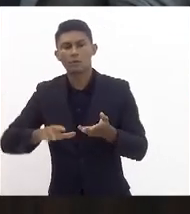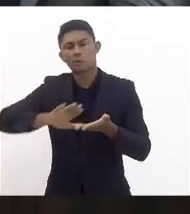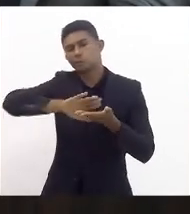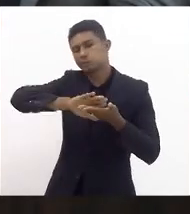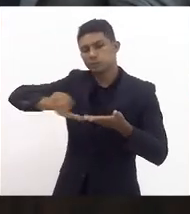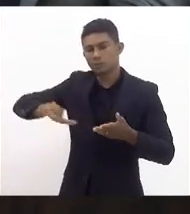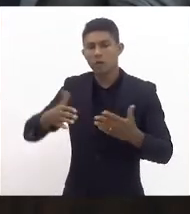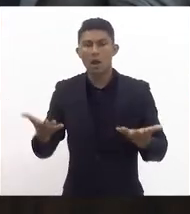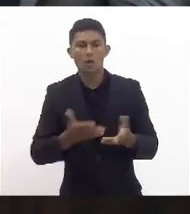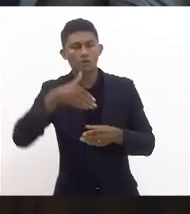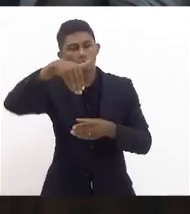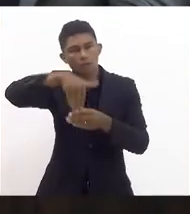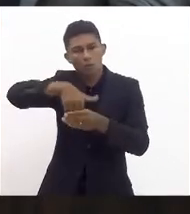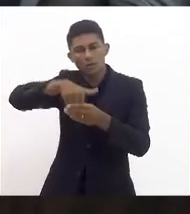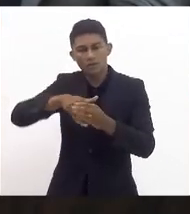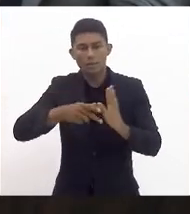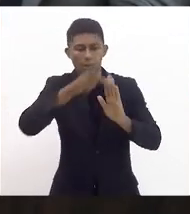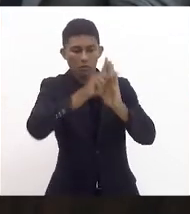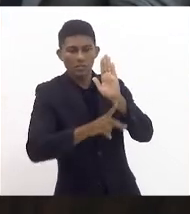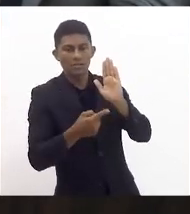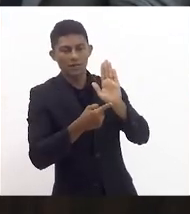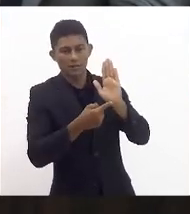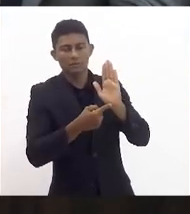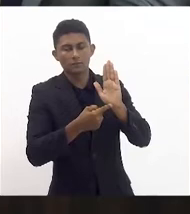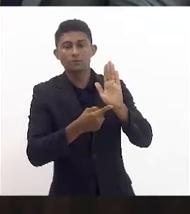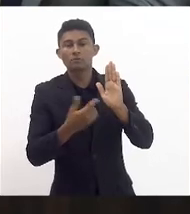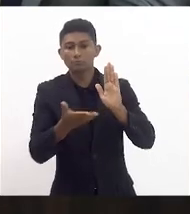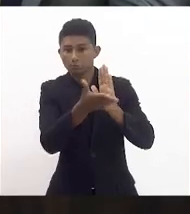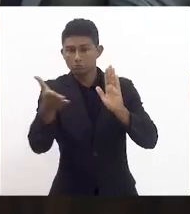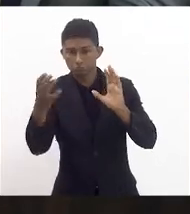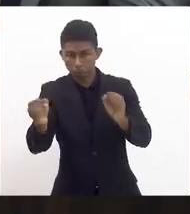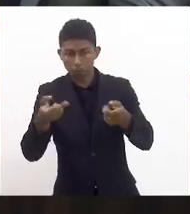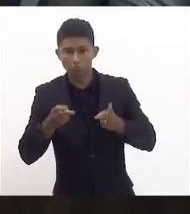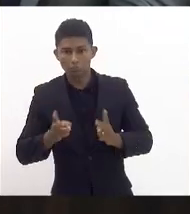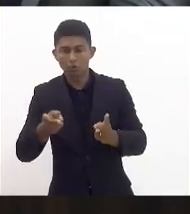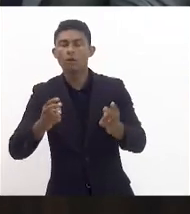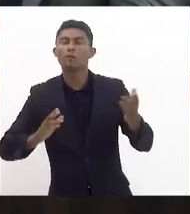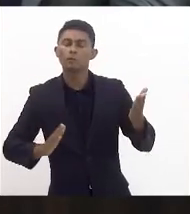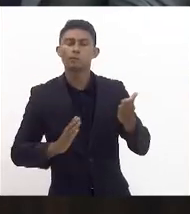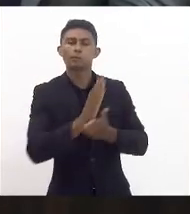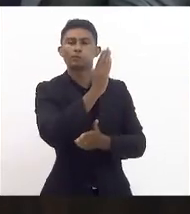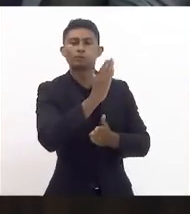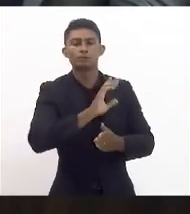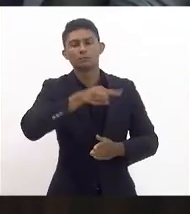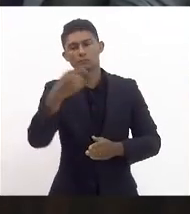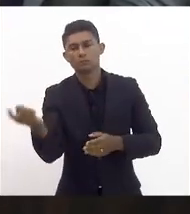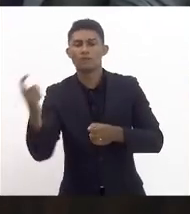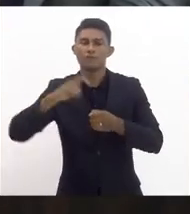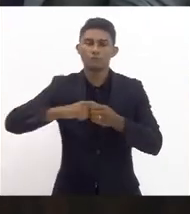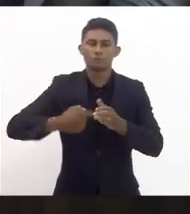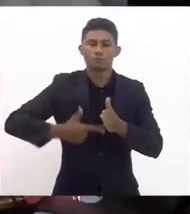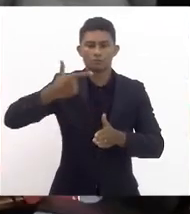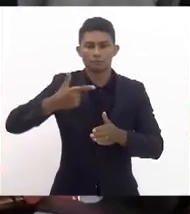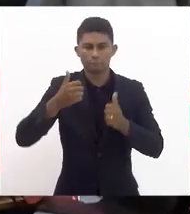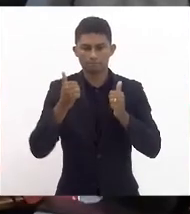votação, projeto original, se os que aprovam, permaneçam como estão. Aprovado em primeira, retorna em segunda.